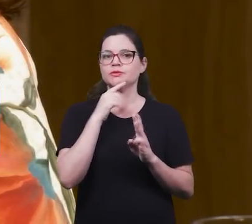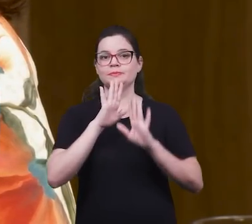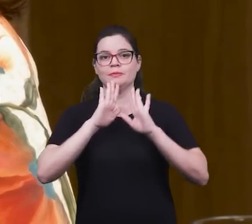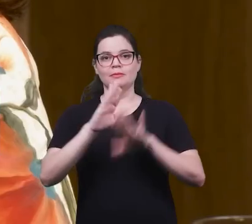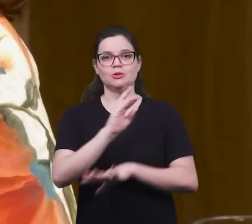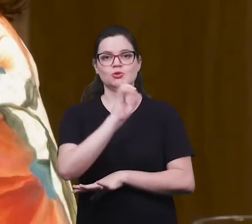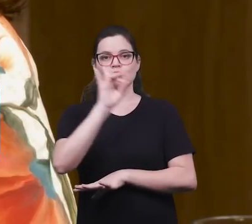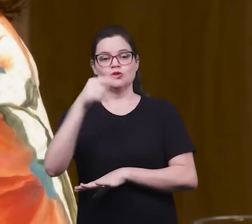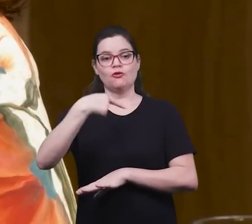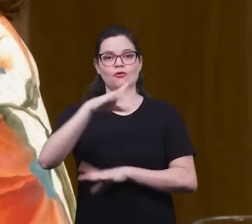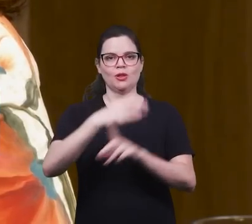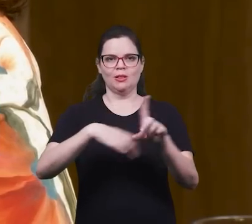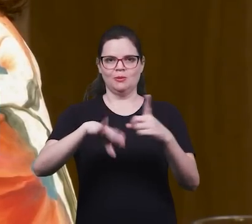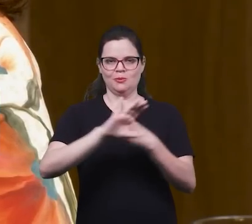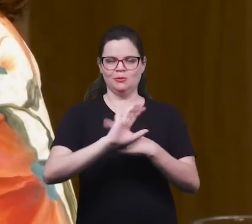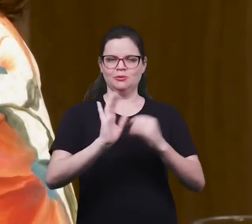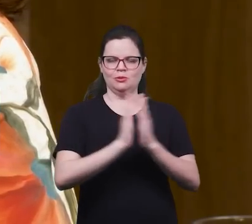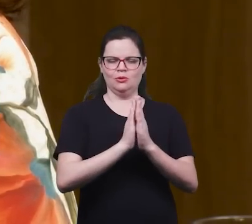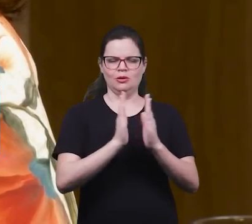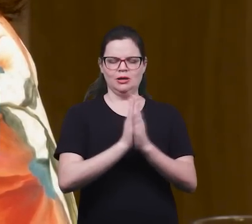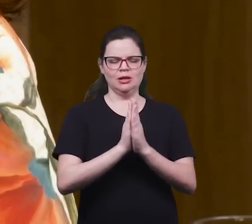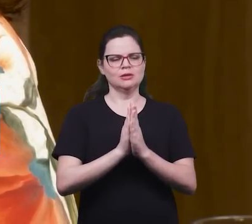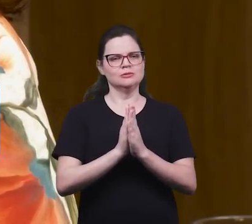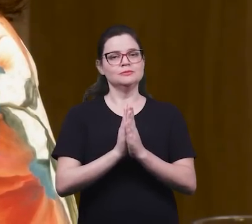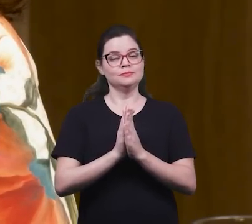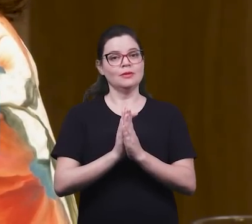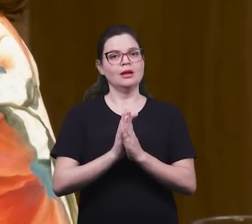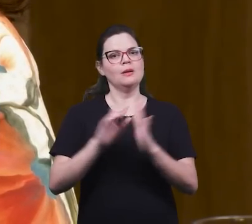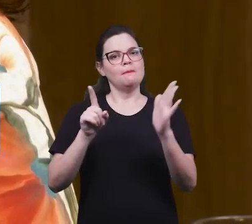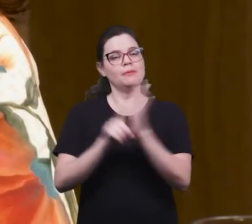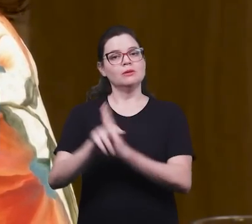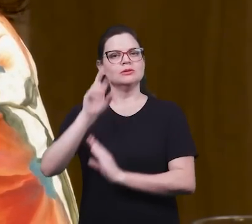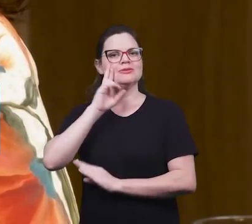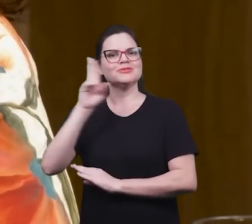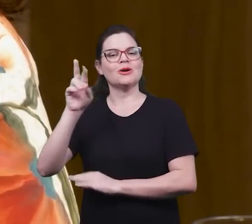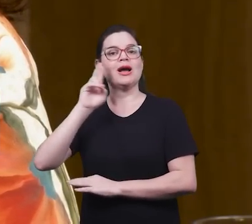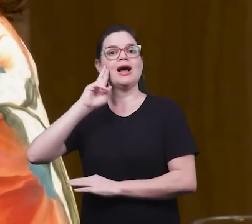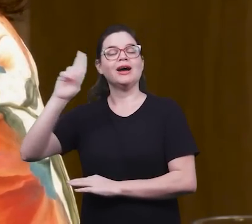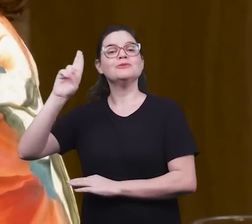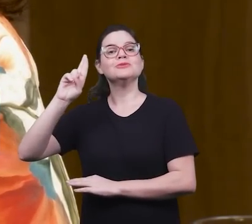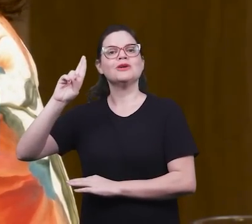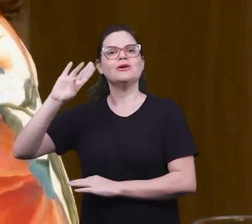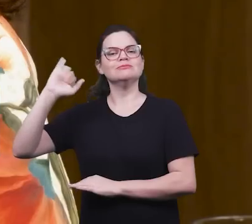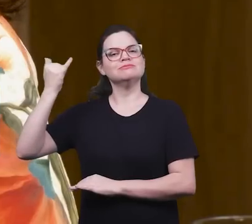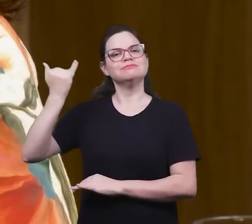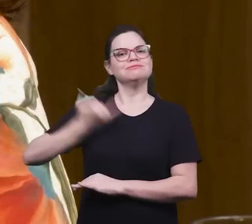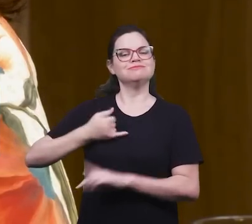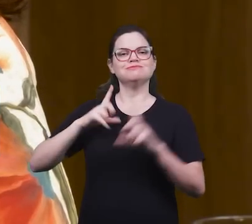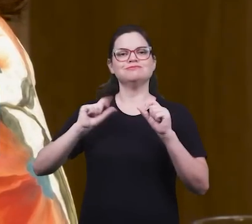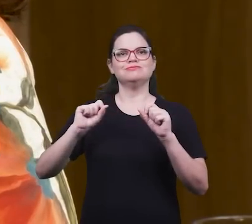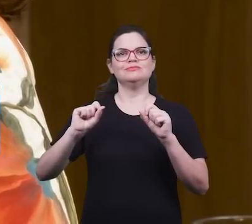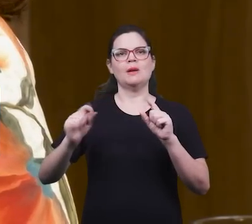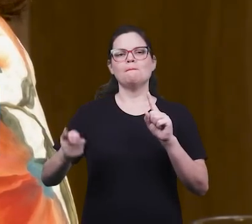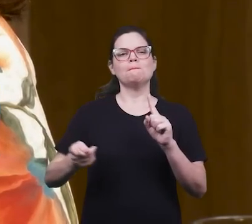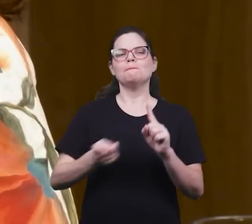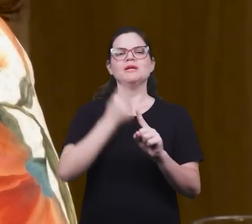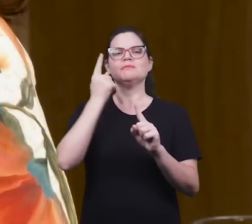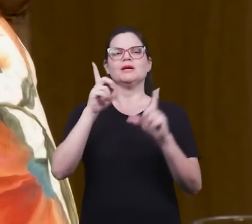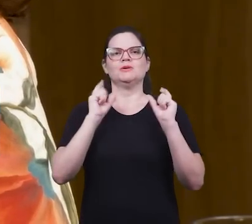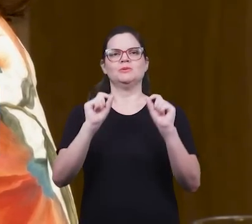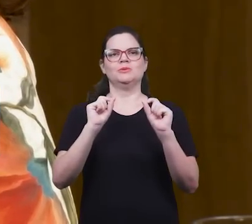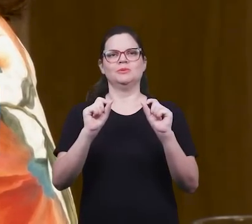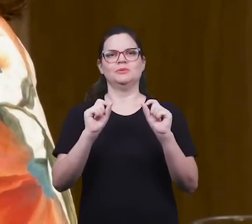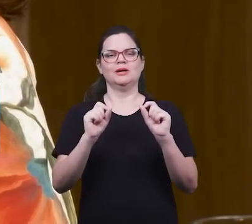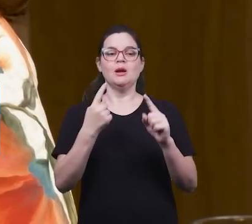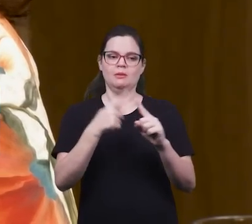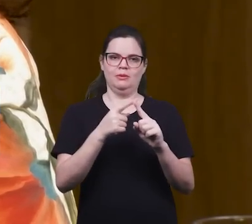igreja, orando, consultando a palavra do Senhor, o Senhor mostrou para ela que era a primeira opção, que era... Ela ficou numa dúvida